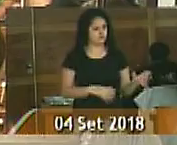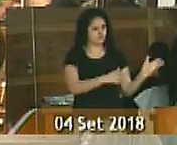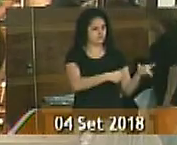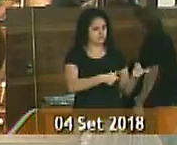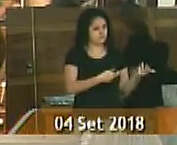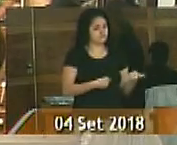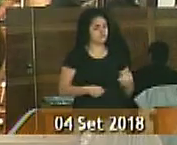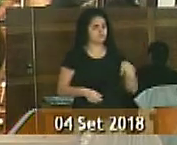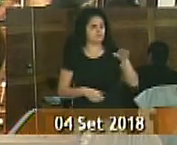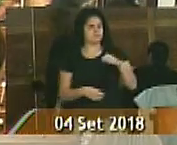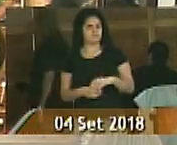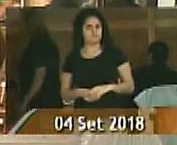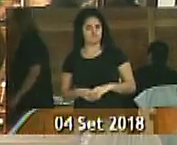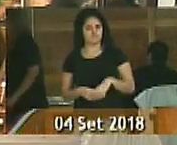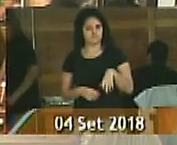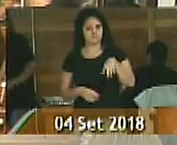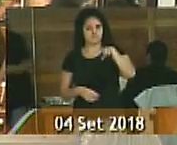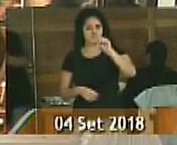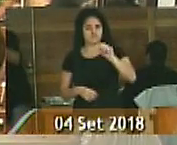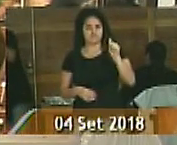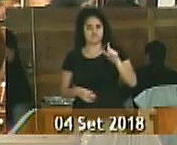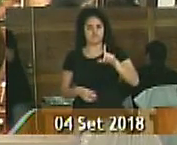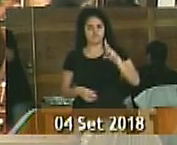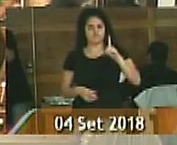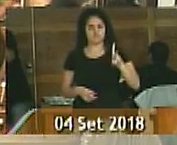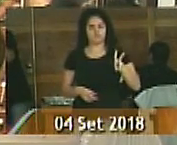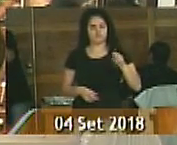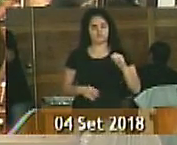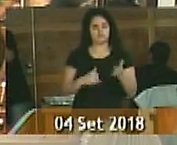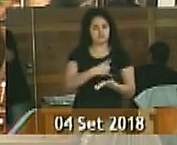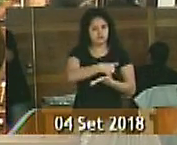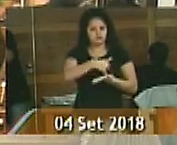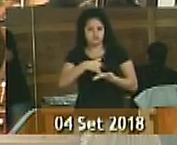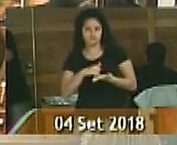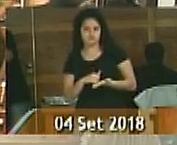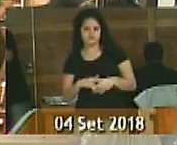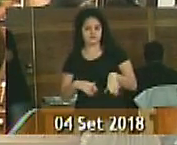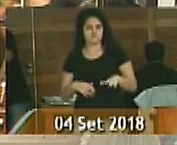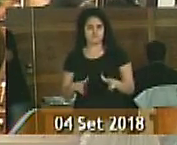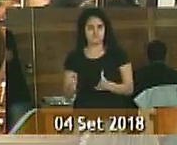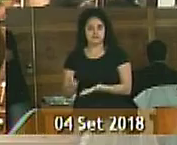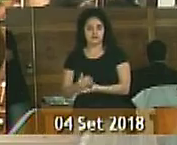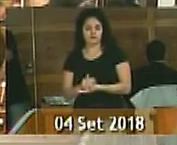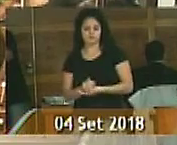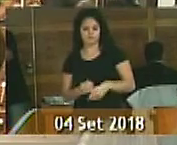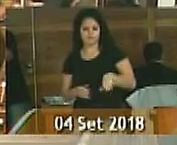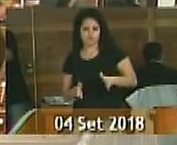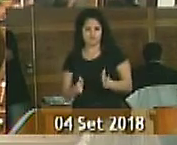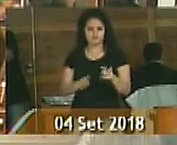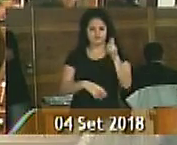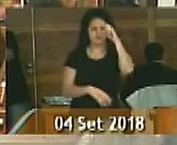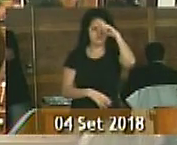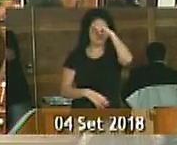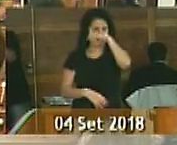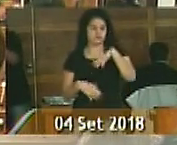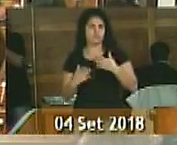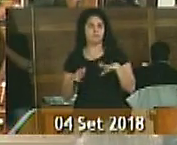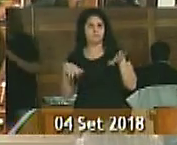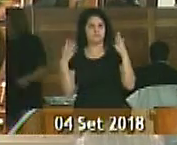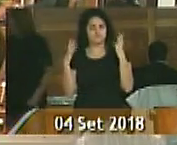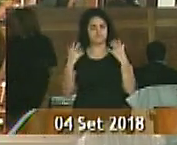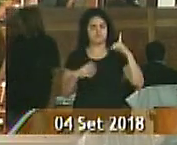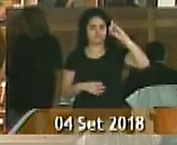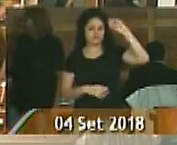jovem salvo das drogas, salvo de um caminho difícil. Então, parabéns. Que